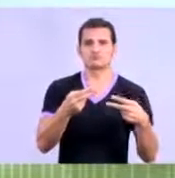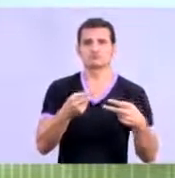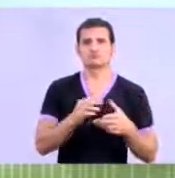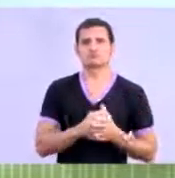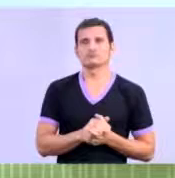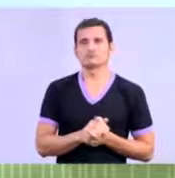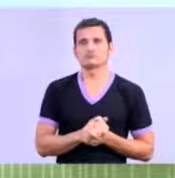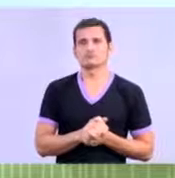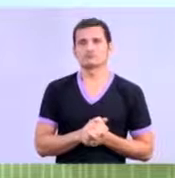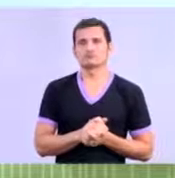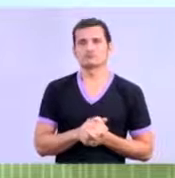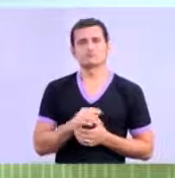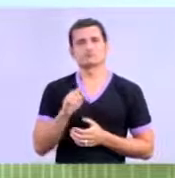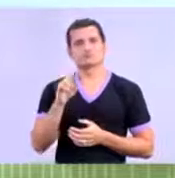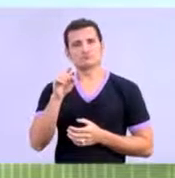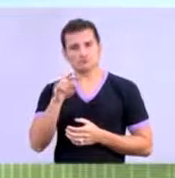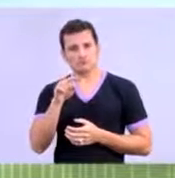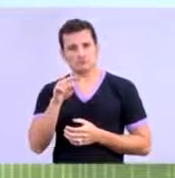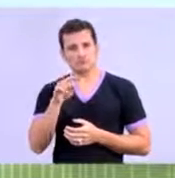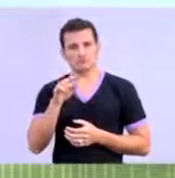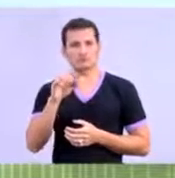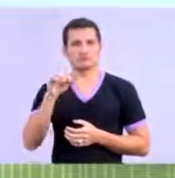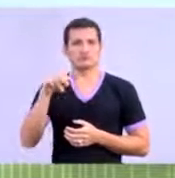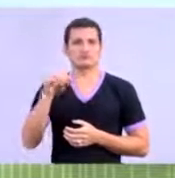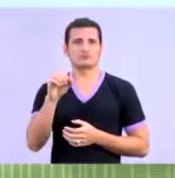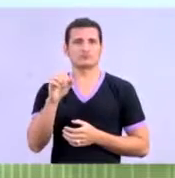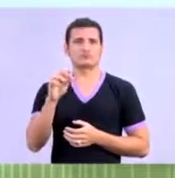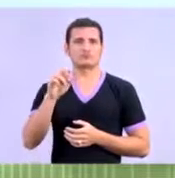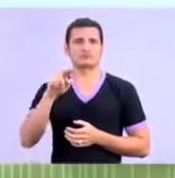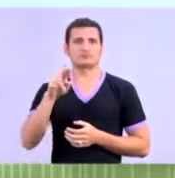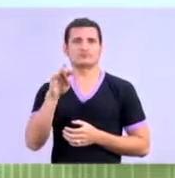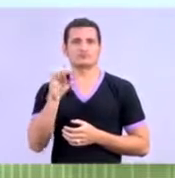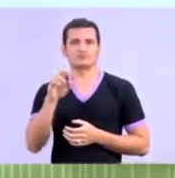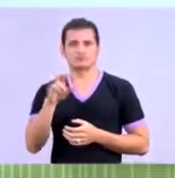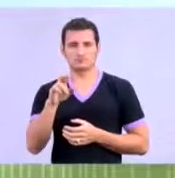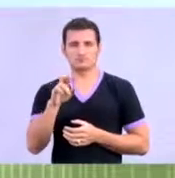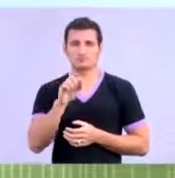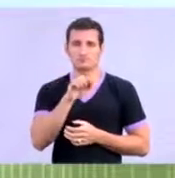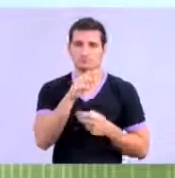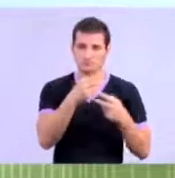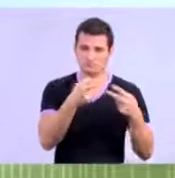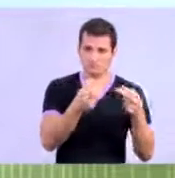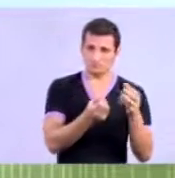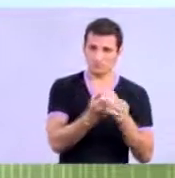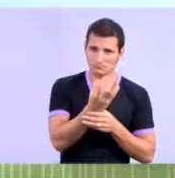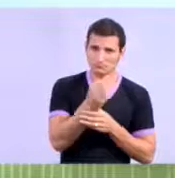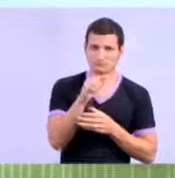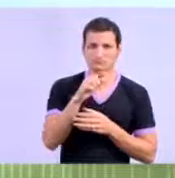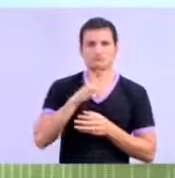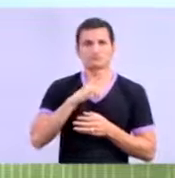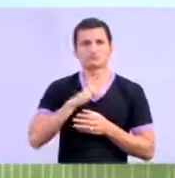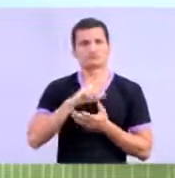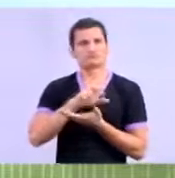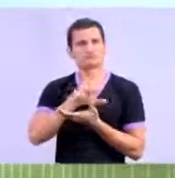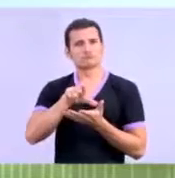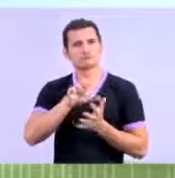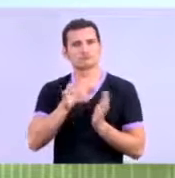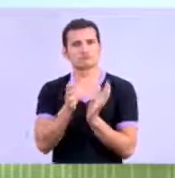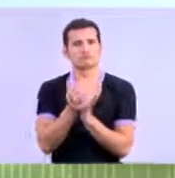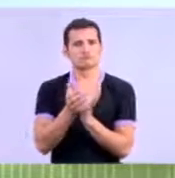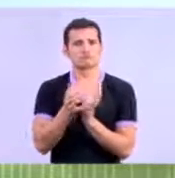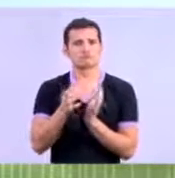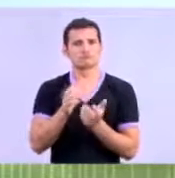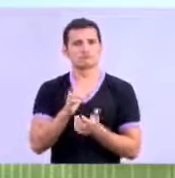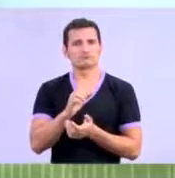que acontece é definido pelo construtor. Quando o objeto é recém-criado, é executado um conjunto de ações que definem